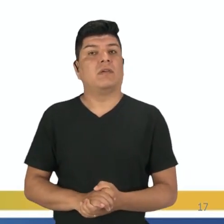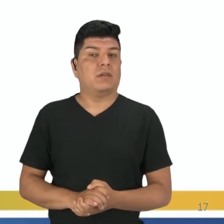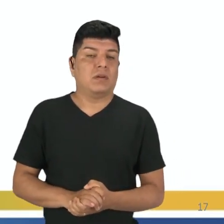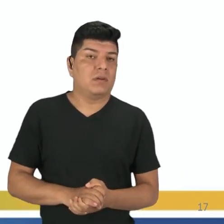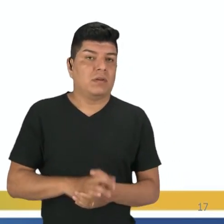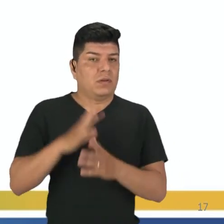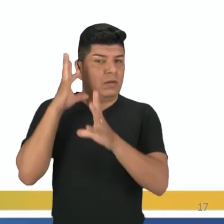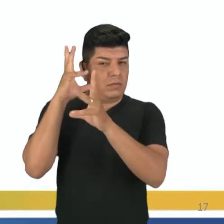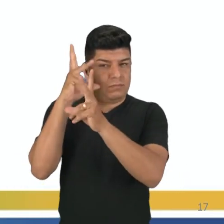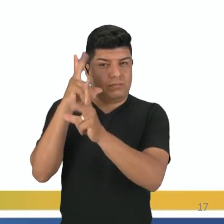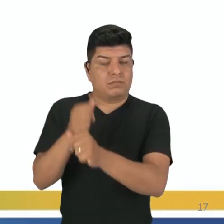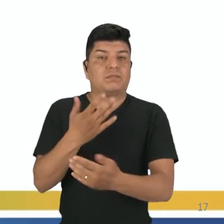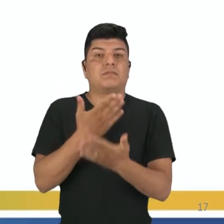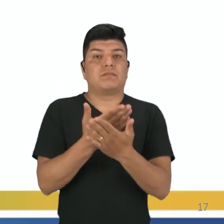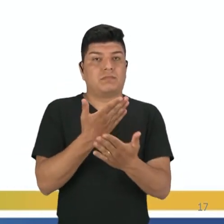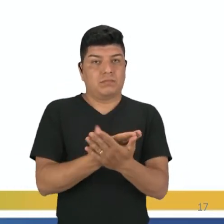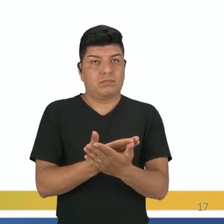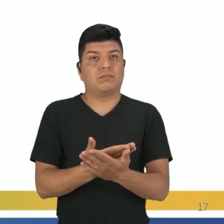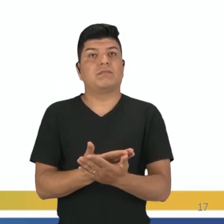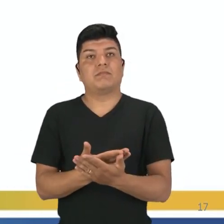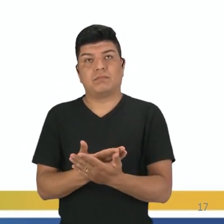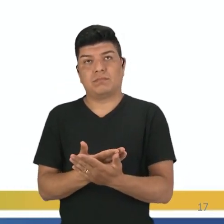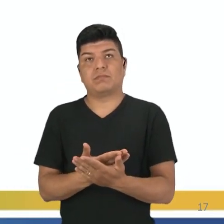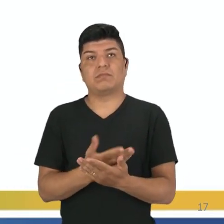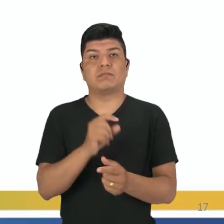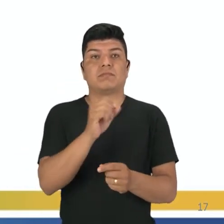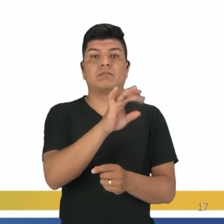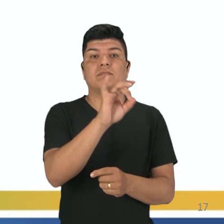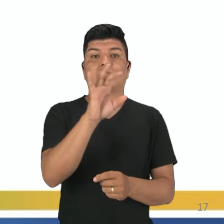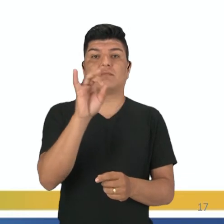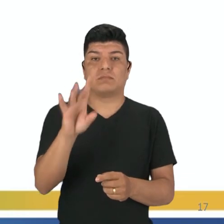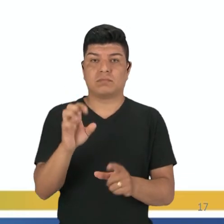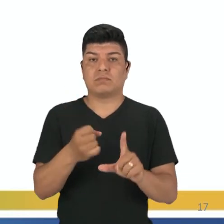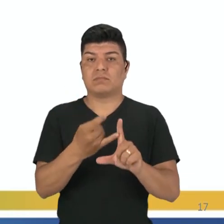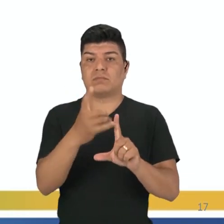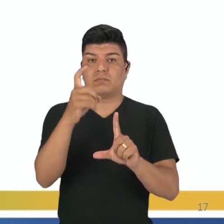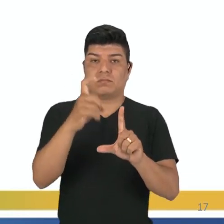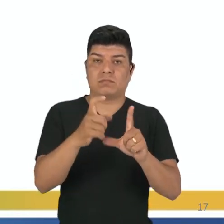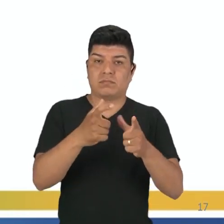precisamos recordar também a aula sobre as funções logarítmicas